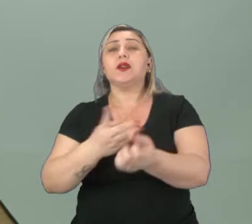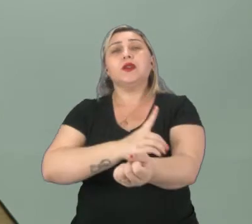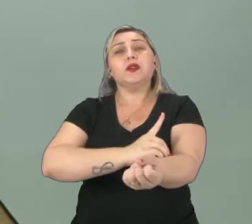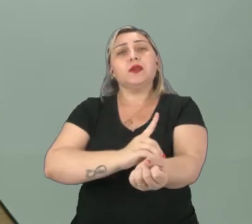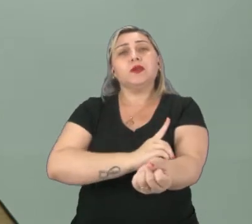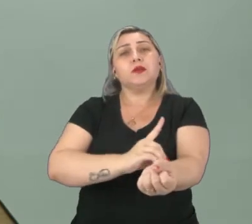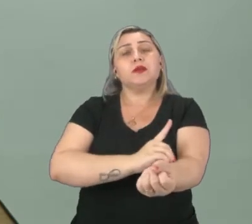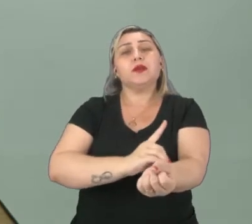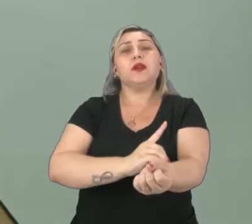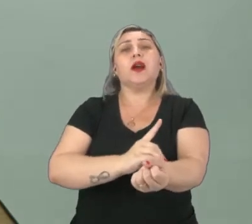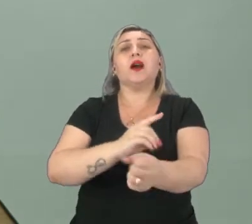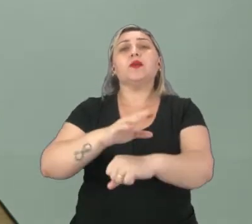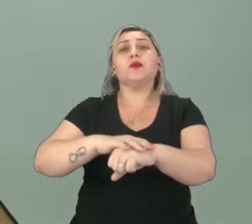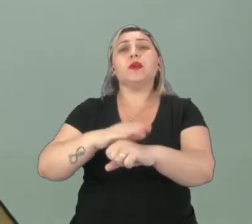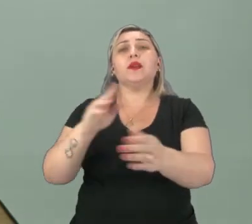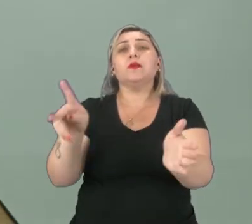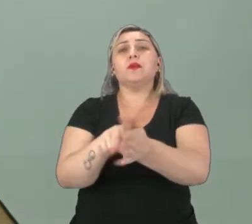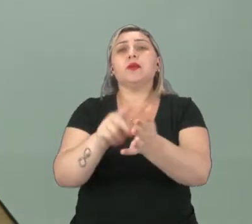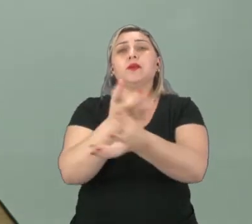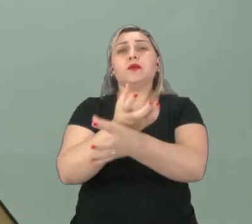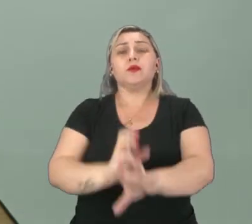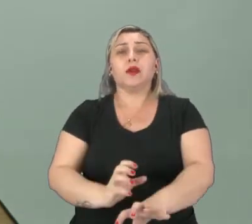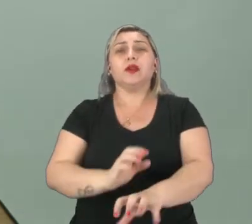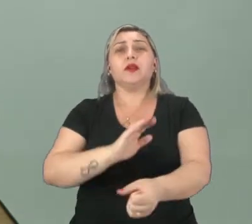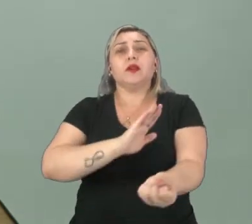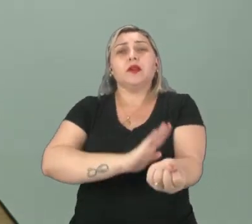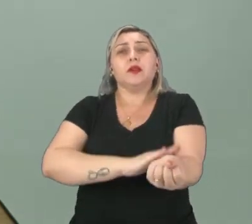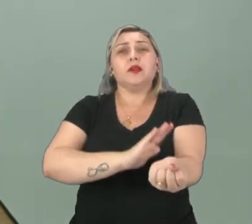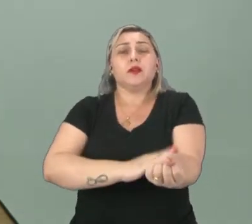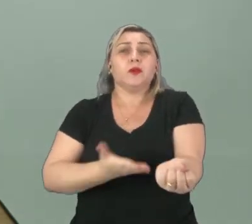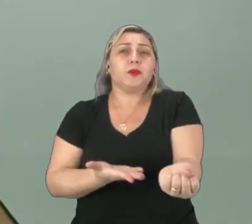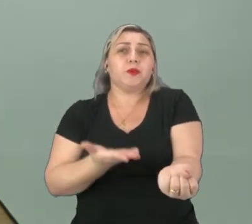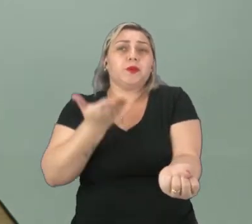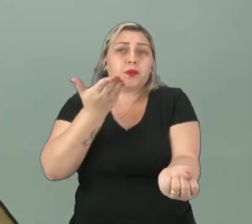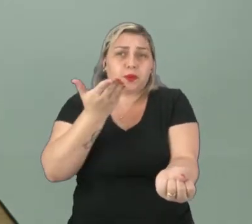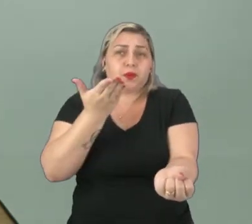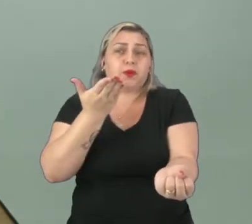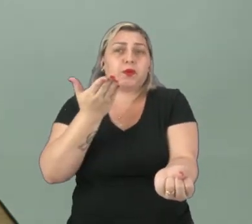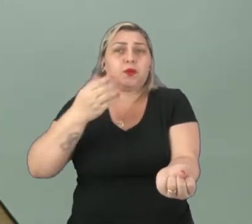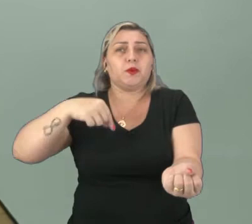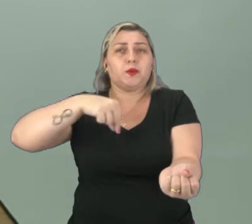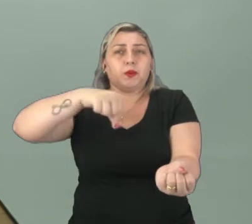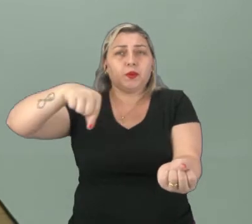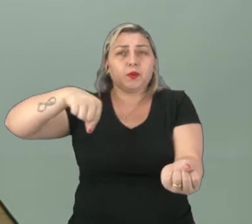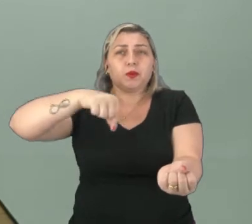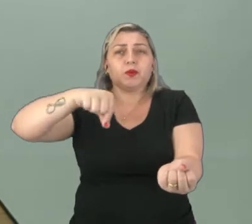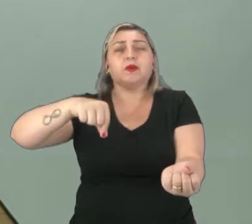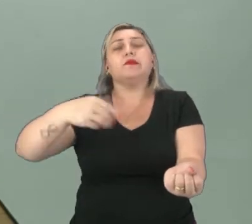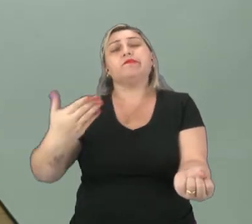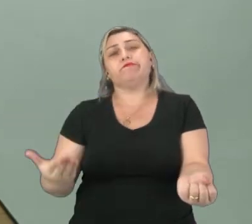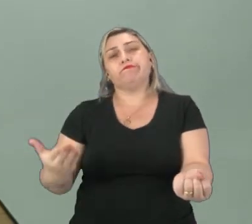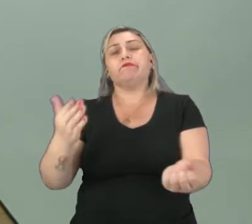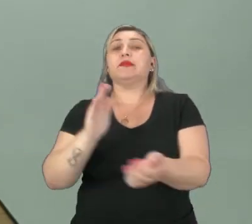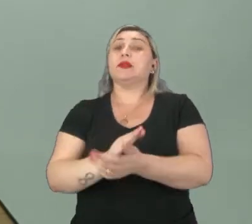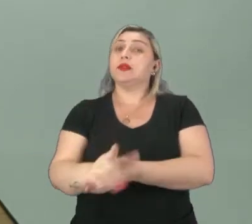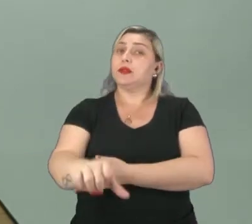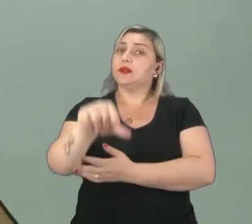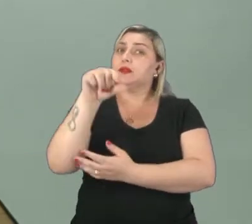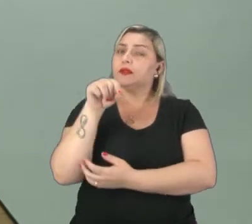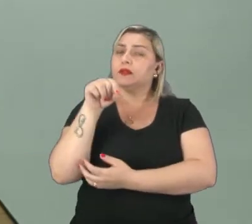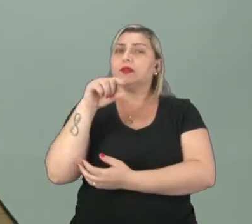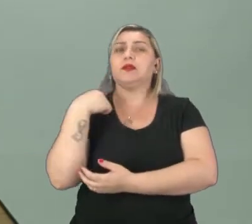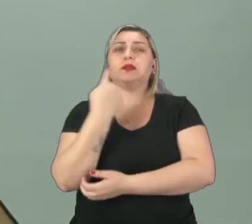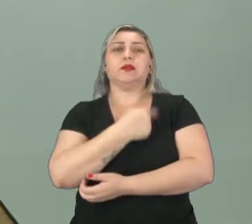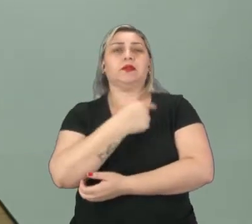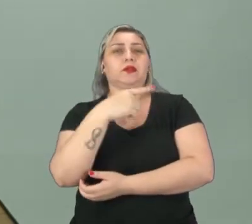diabetes, osteoporose, hipertensão, que é o consumo excessivo do sal, e por aí vai. Então, são as escolhas